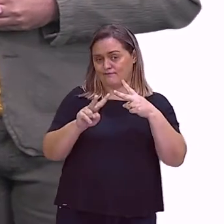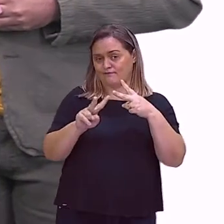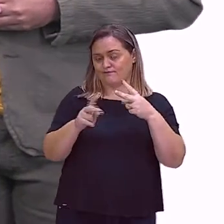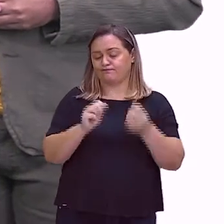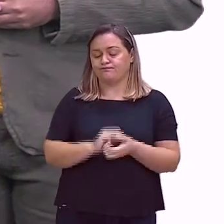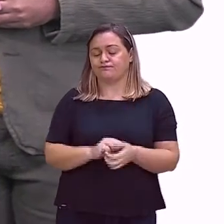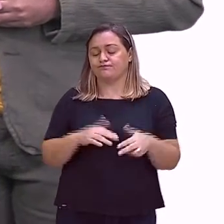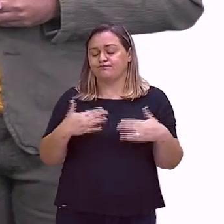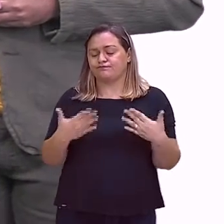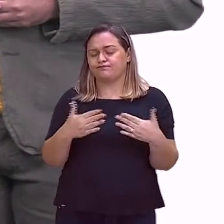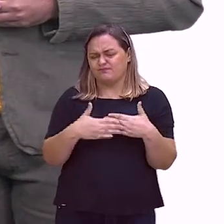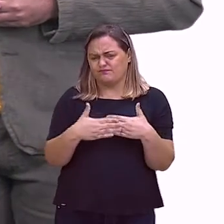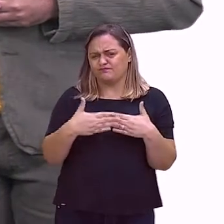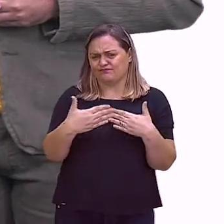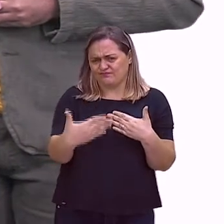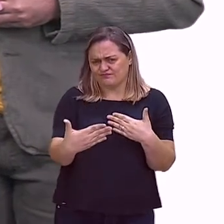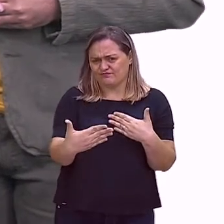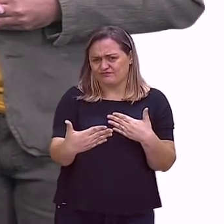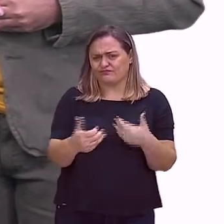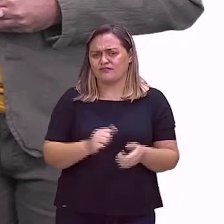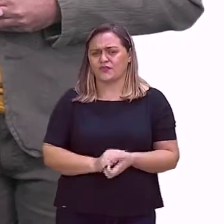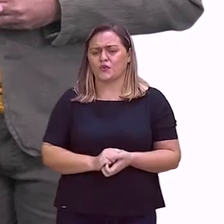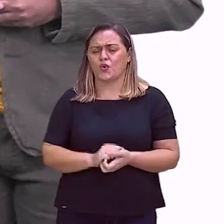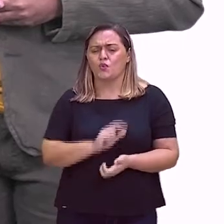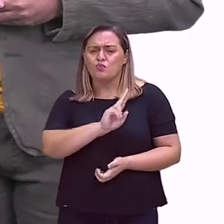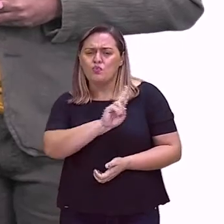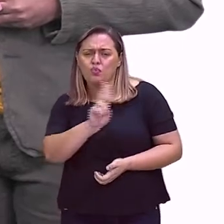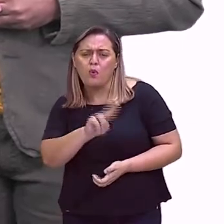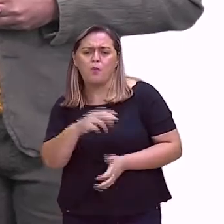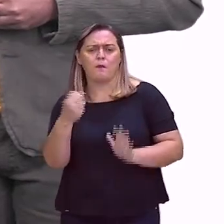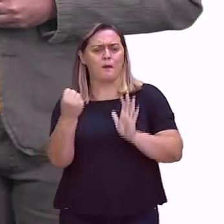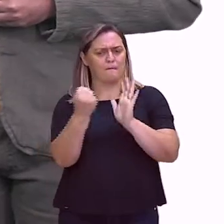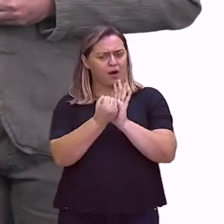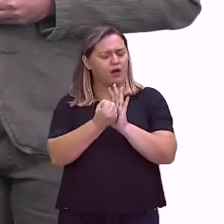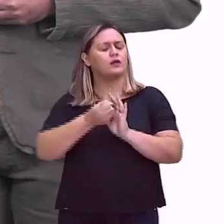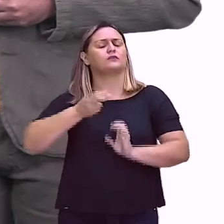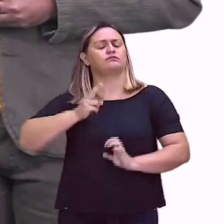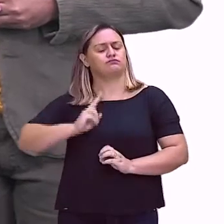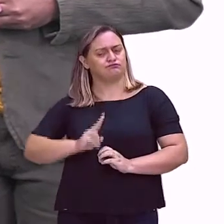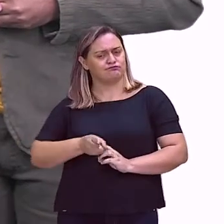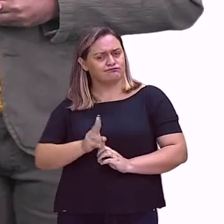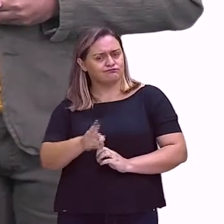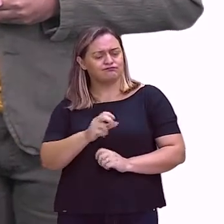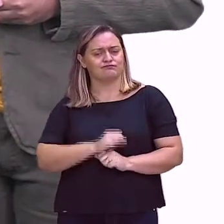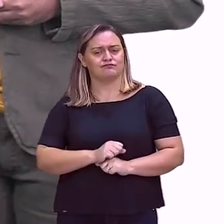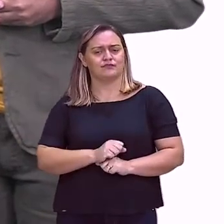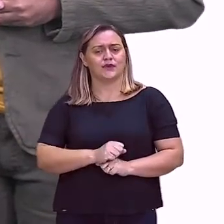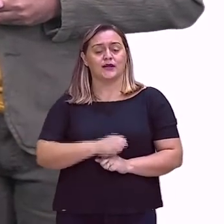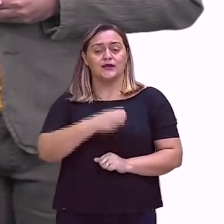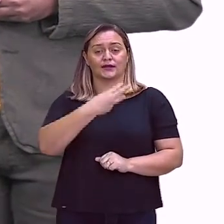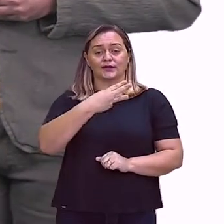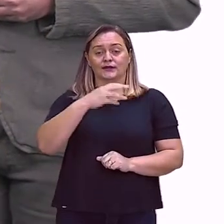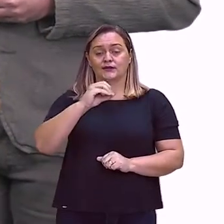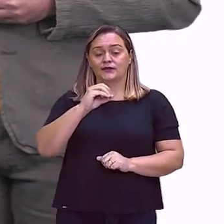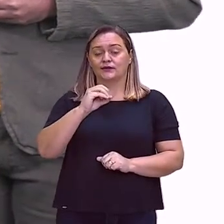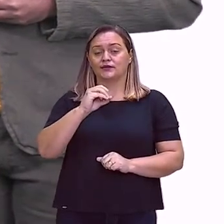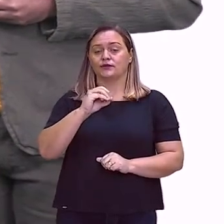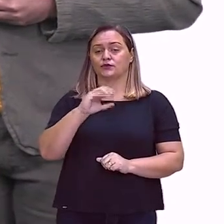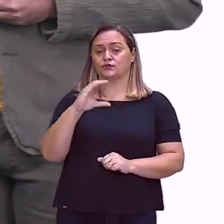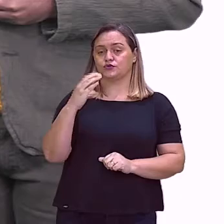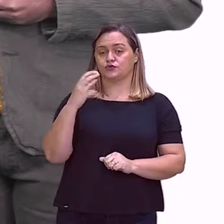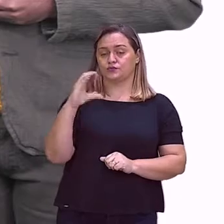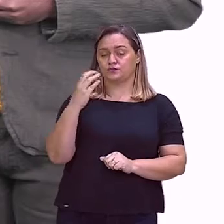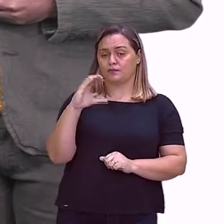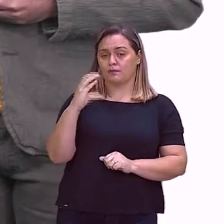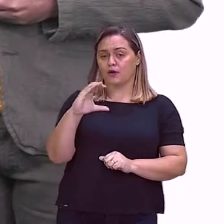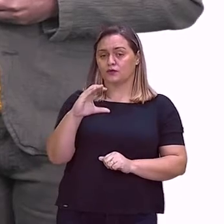os Jogos terão seu nome e sua marca mantidos. Em 30 de março de 2022, foram definidas